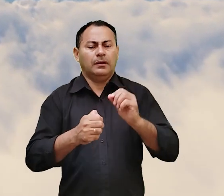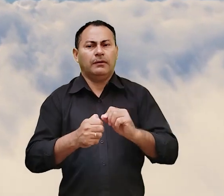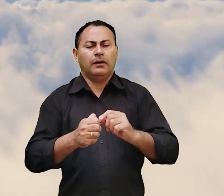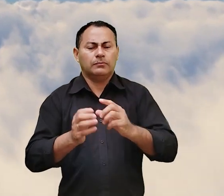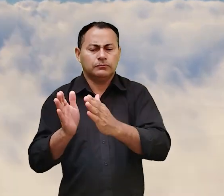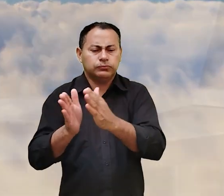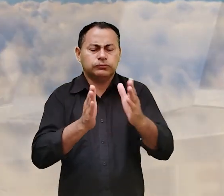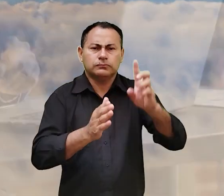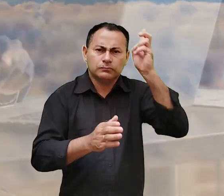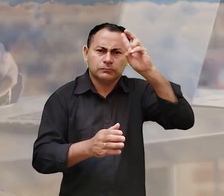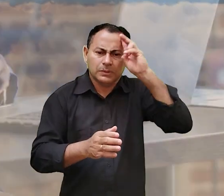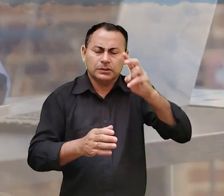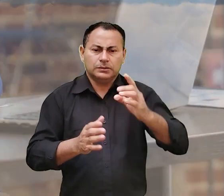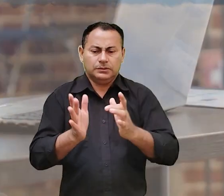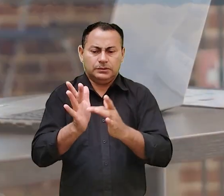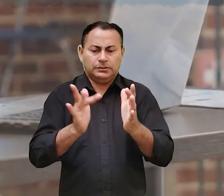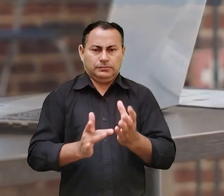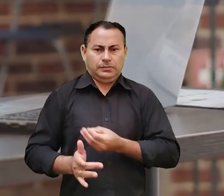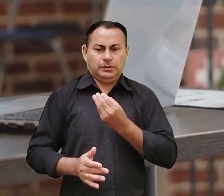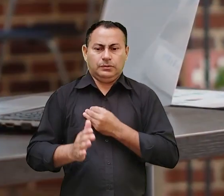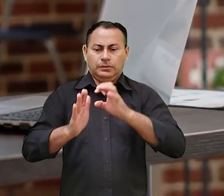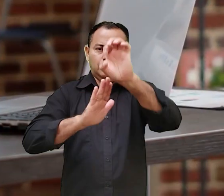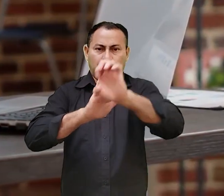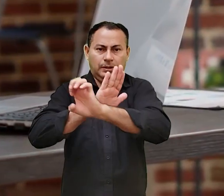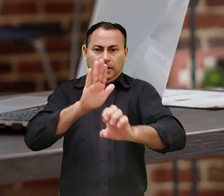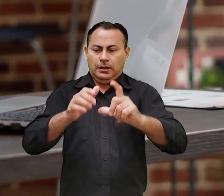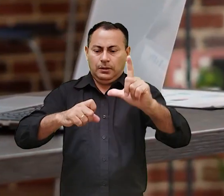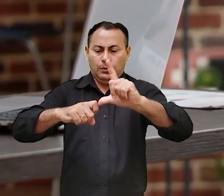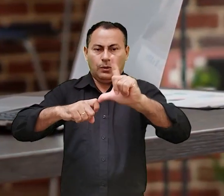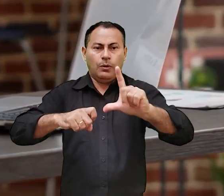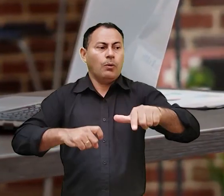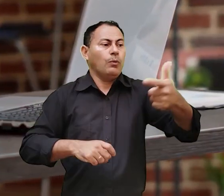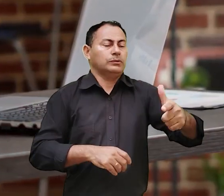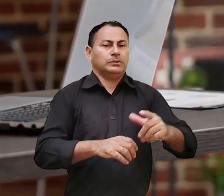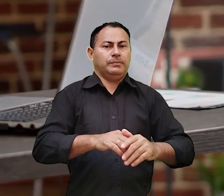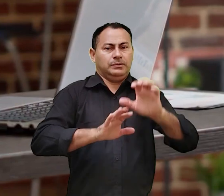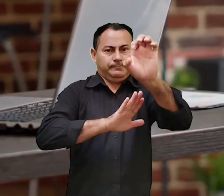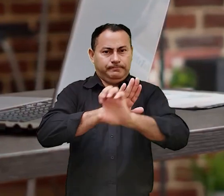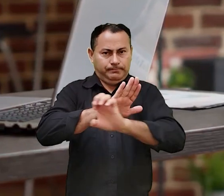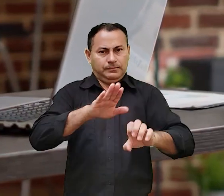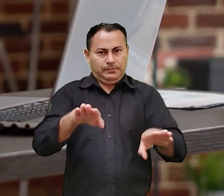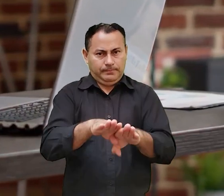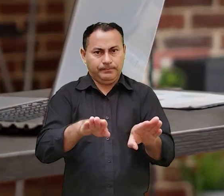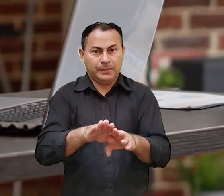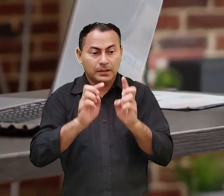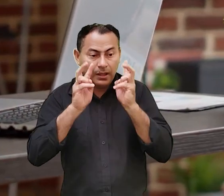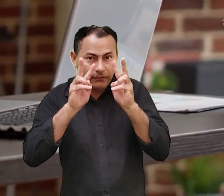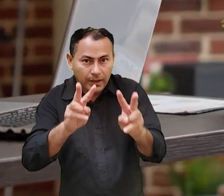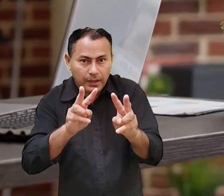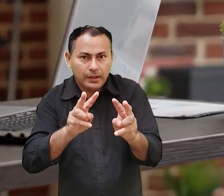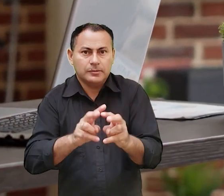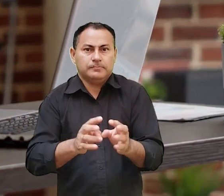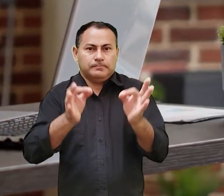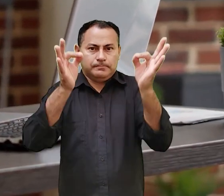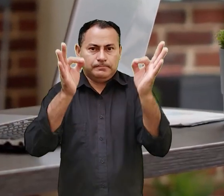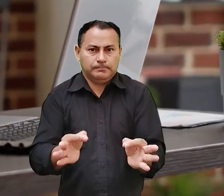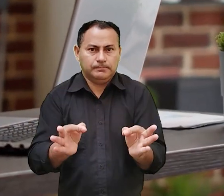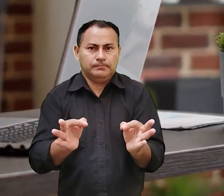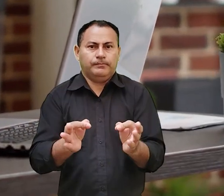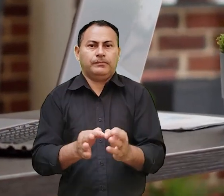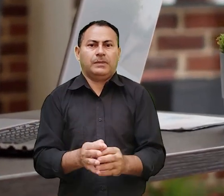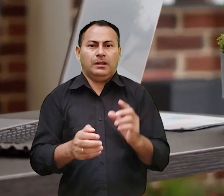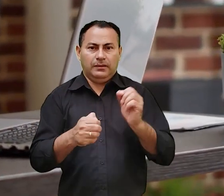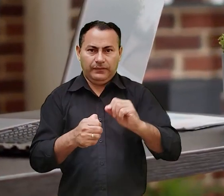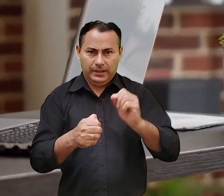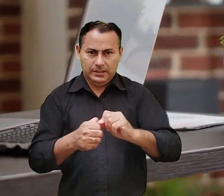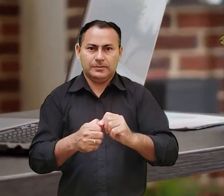Faça um traçado da vida de Jesus baseando-se no Evangelho de Lucas ou nos outros evangelhos e você verá que foi